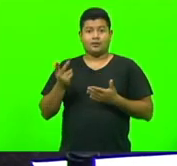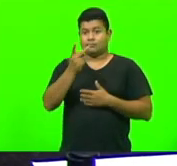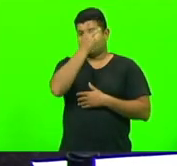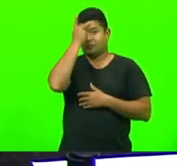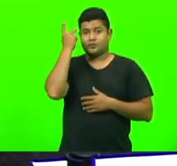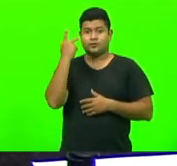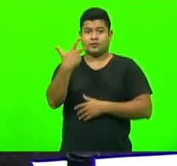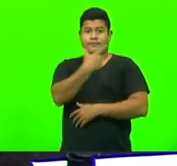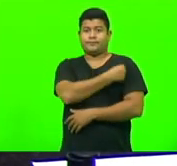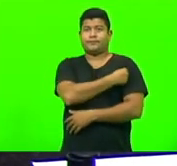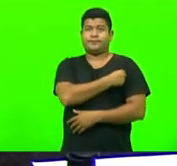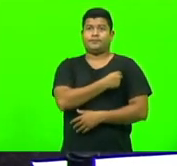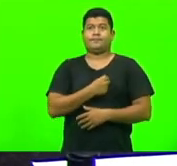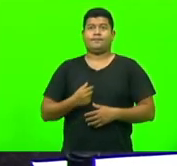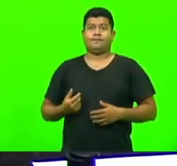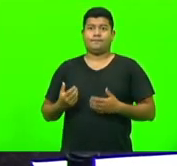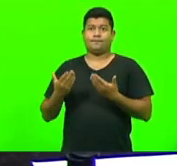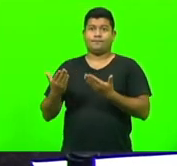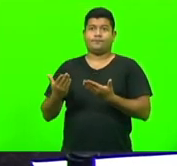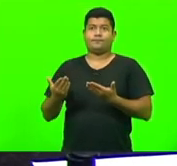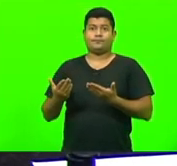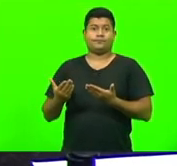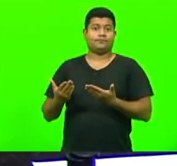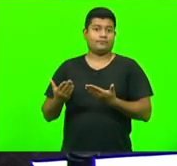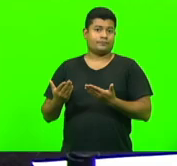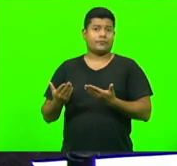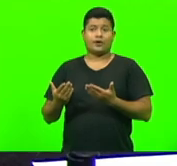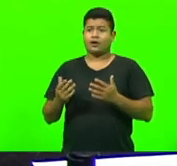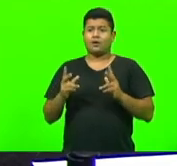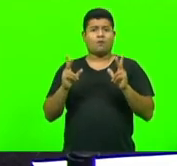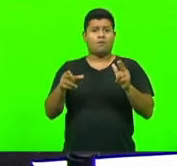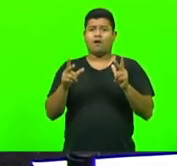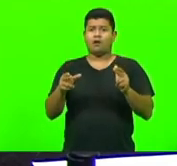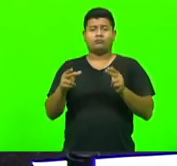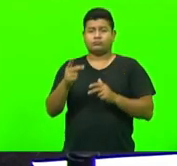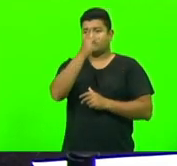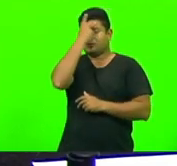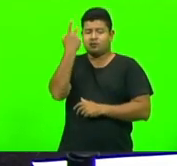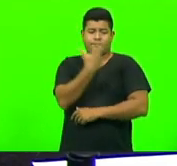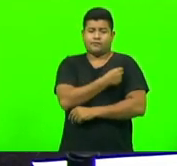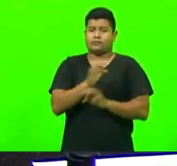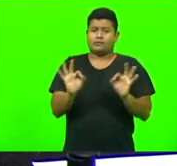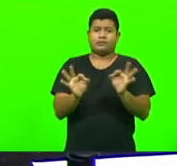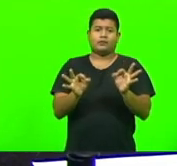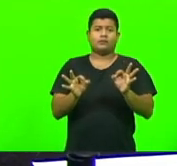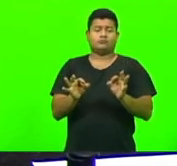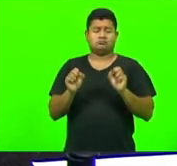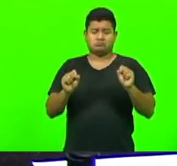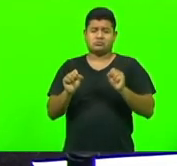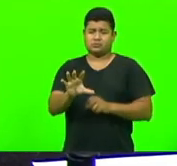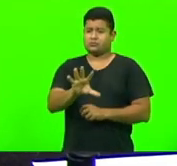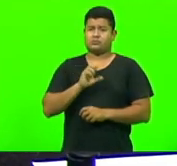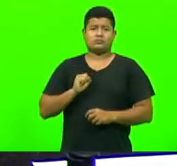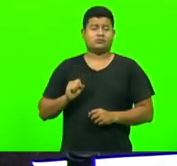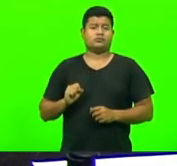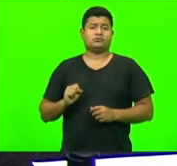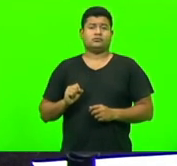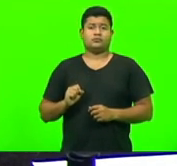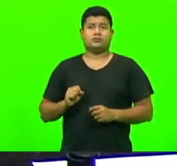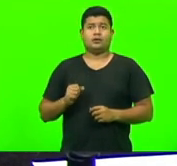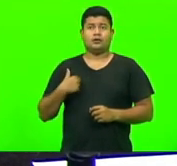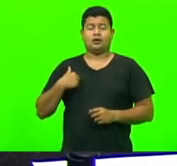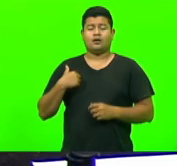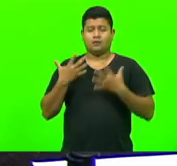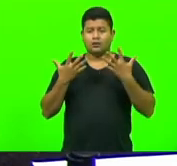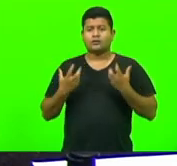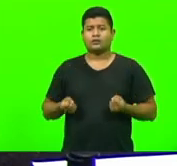da imunidade, da não vacinada depende da imunidade também. Então, quero aqui dizer a todos que o meu voto é favorável à tramitação,